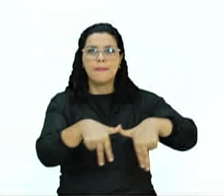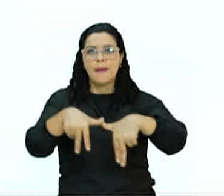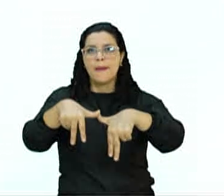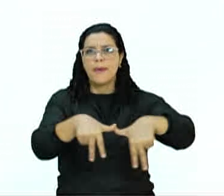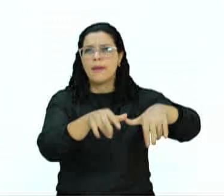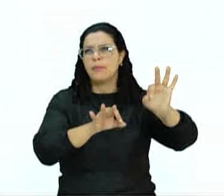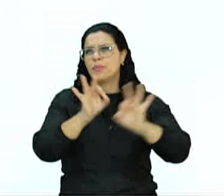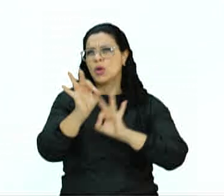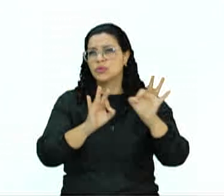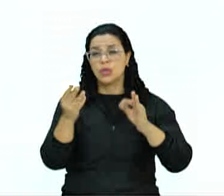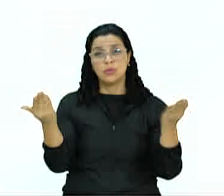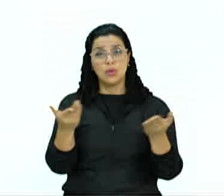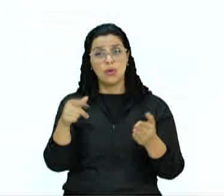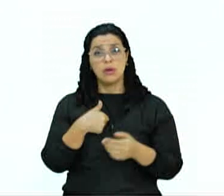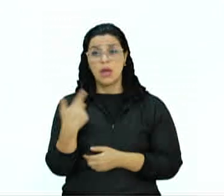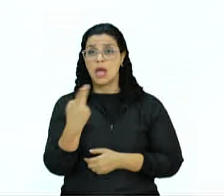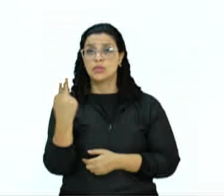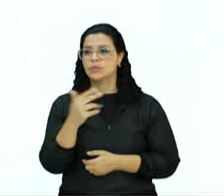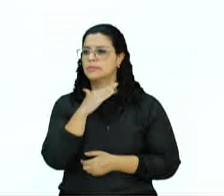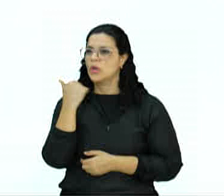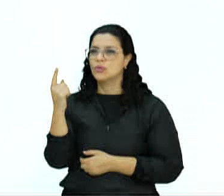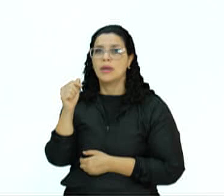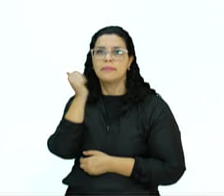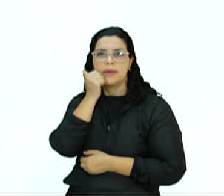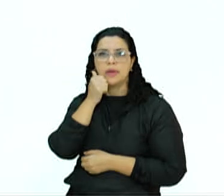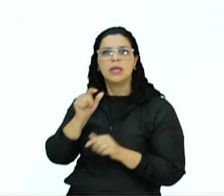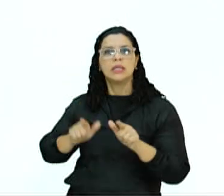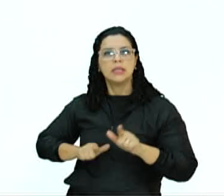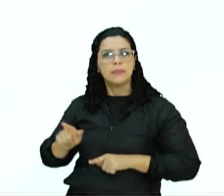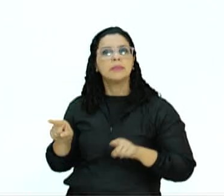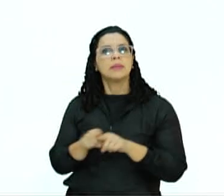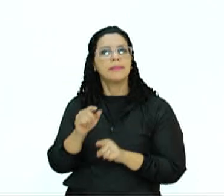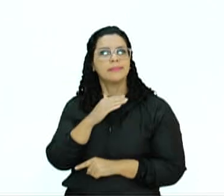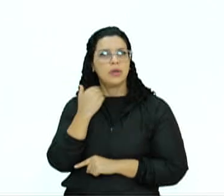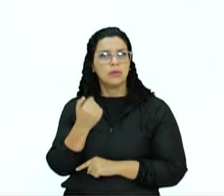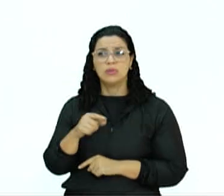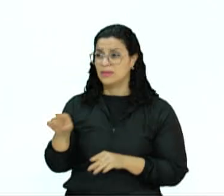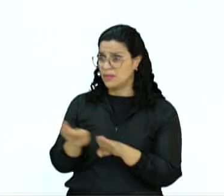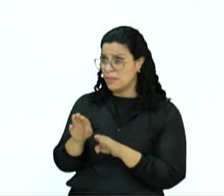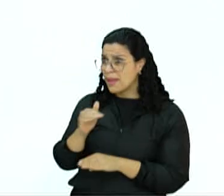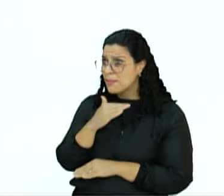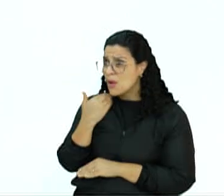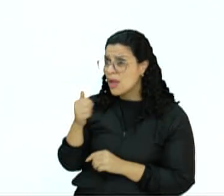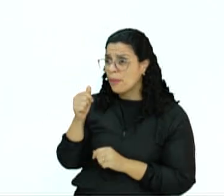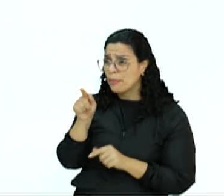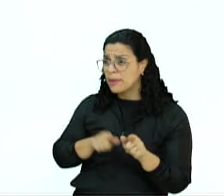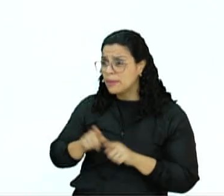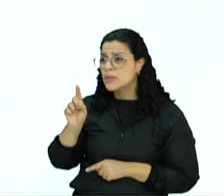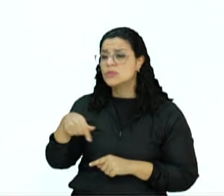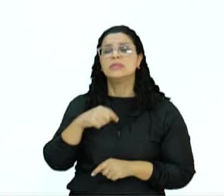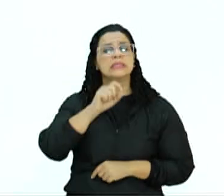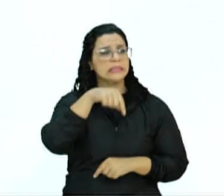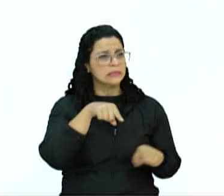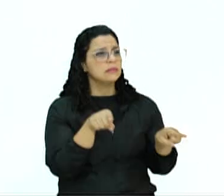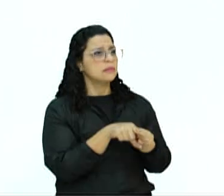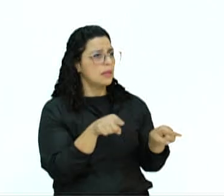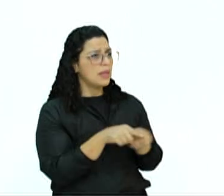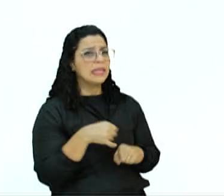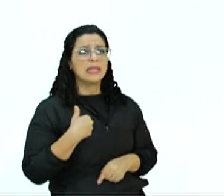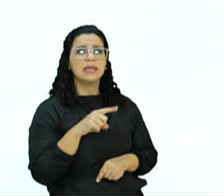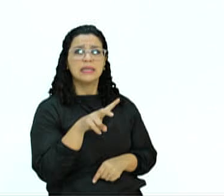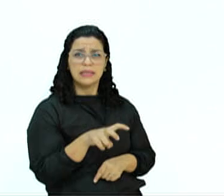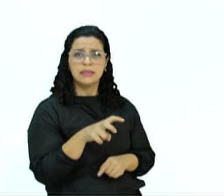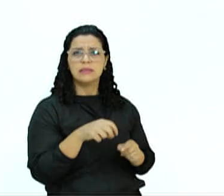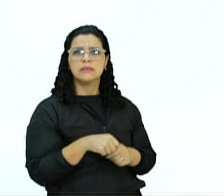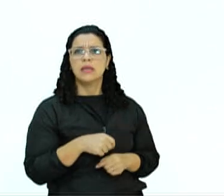tantos planos, agora as duas estão mortas. Sua prima também? Também. Morreu quando completou 15